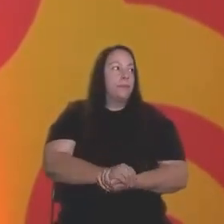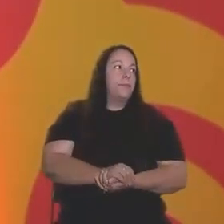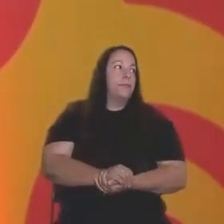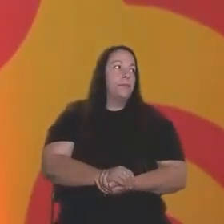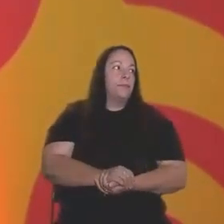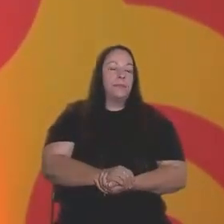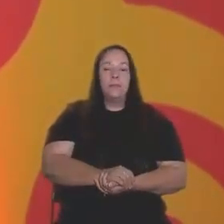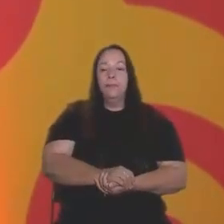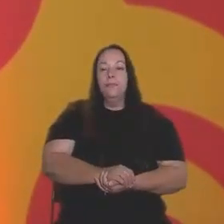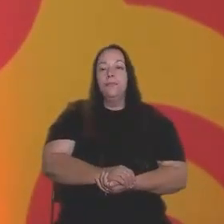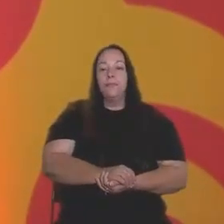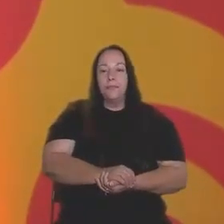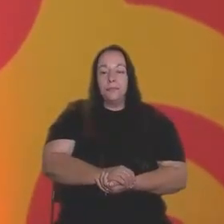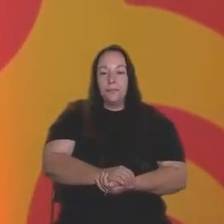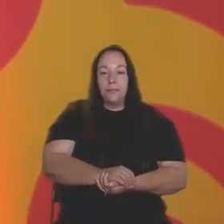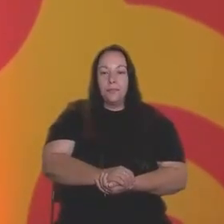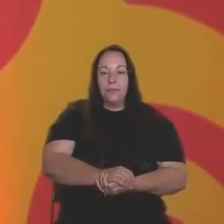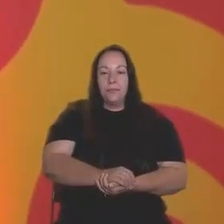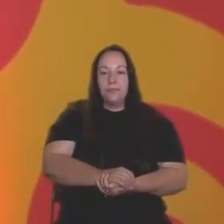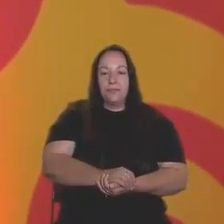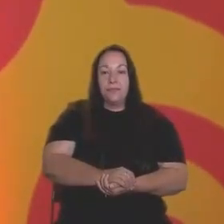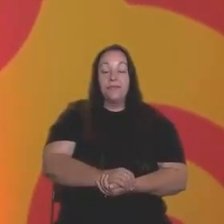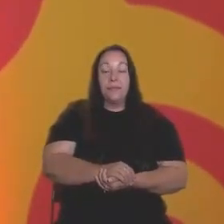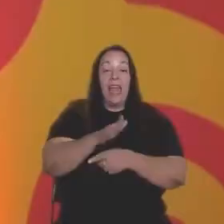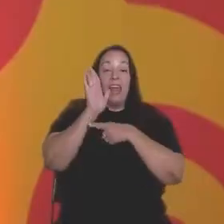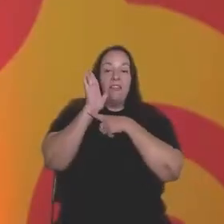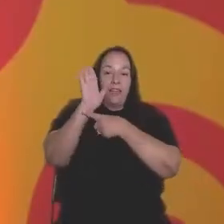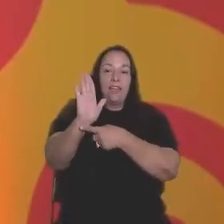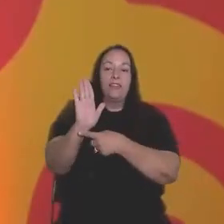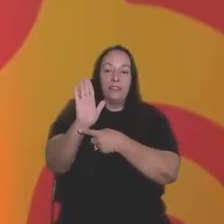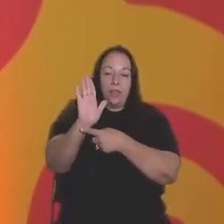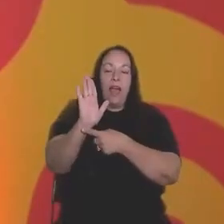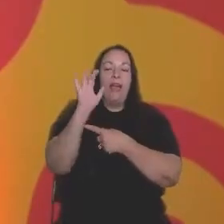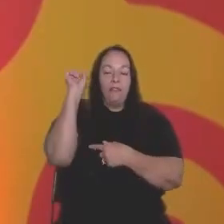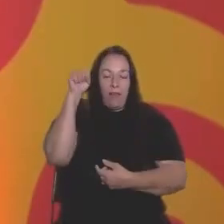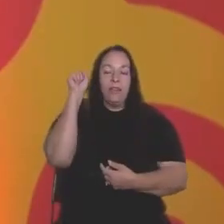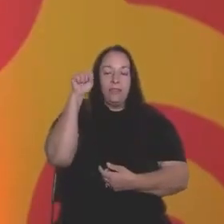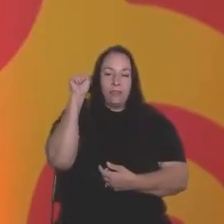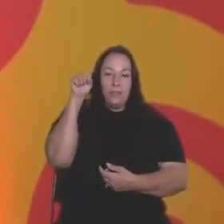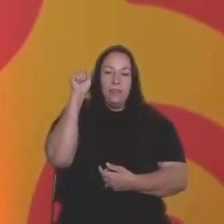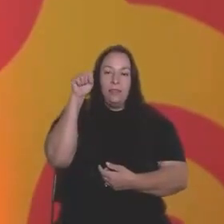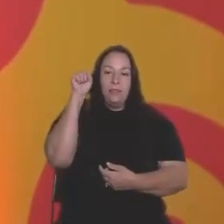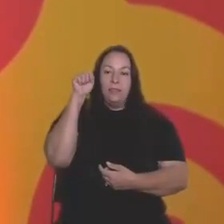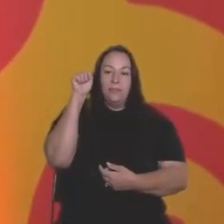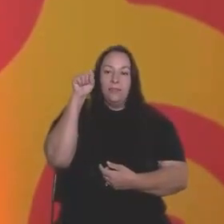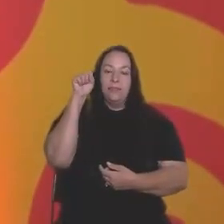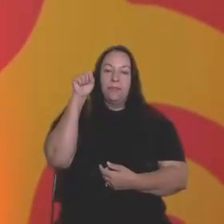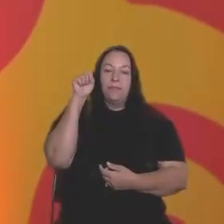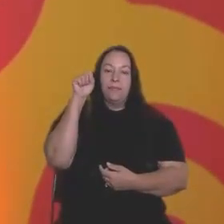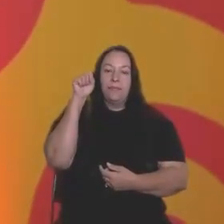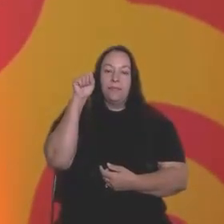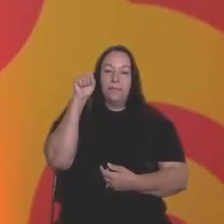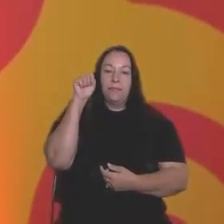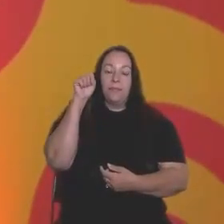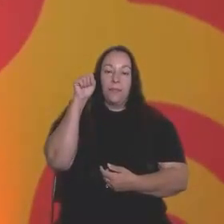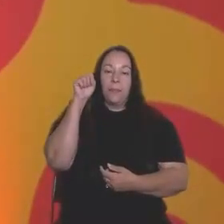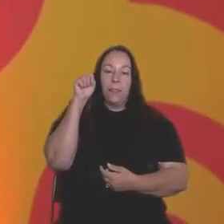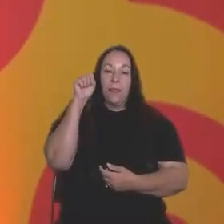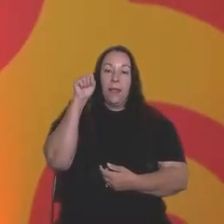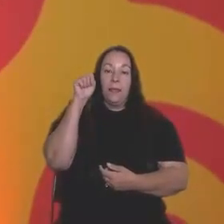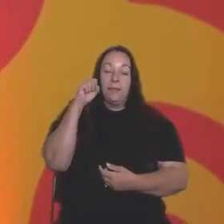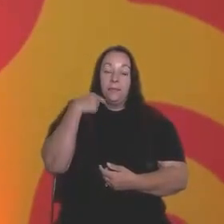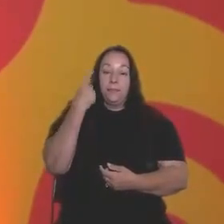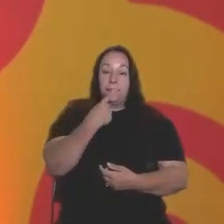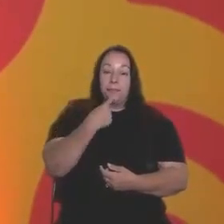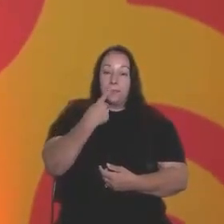no conceito vai ajudar? Vai sim, mas quando a gente tem uma ferramenta mais prática e quando a gente tem